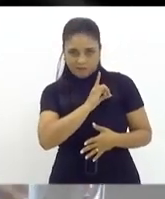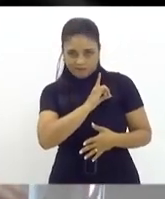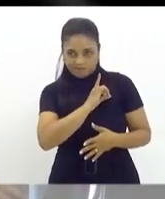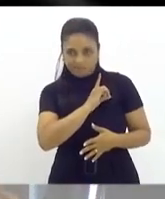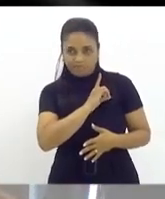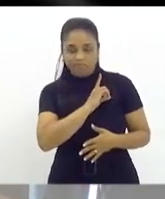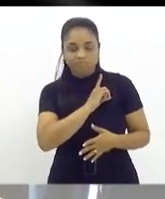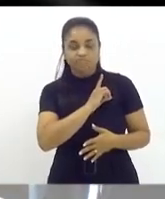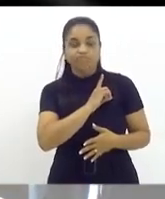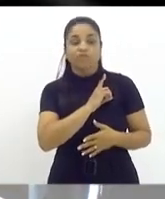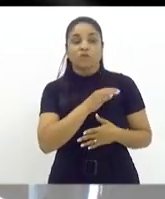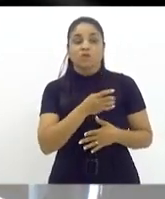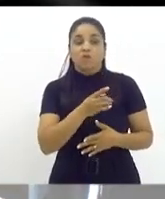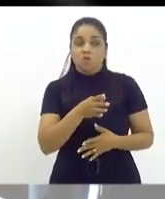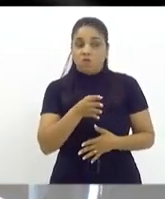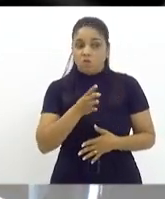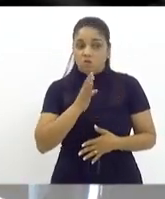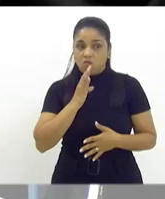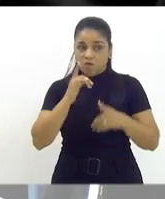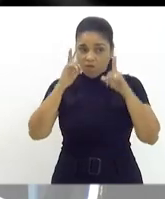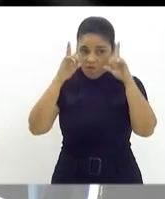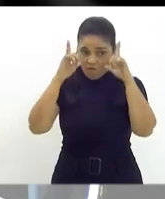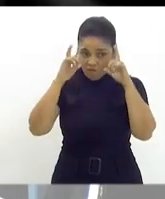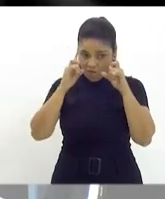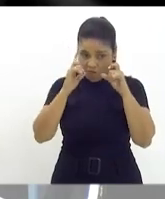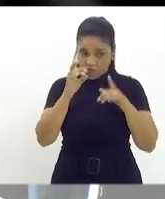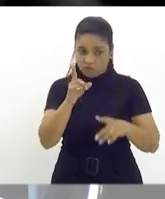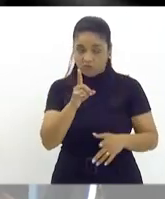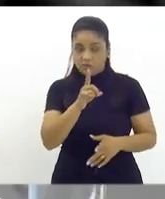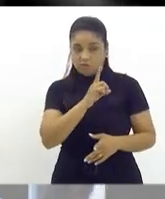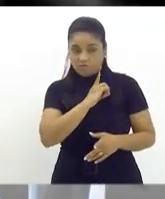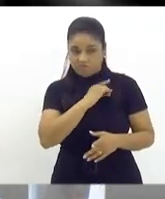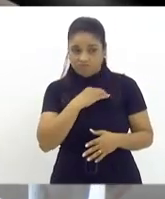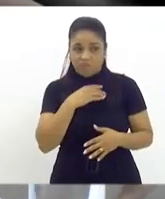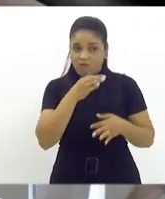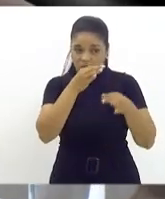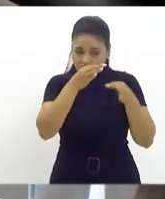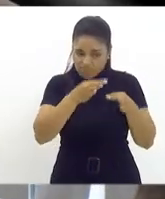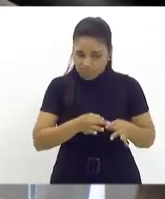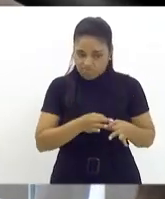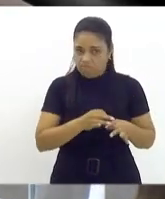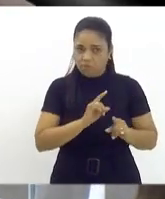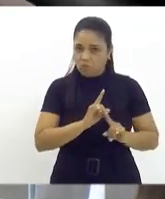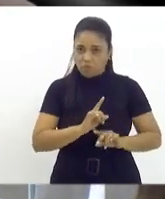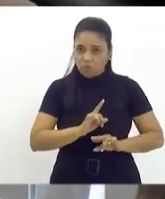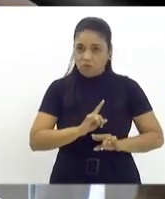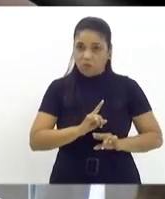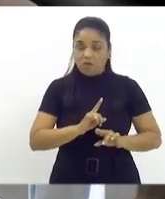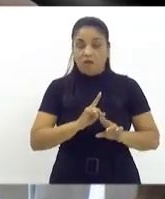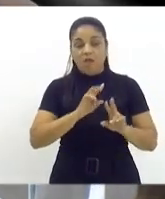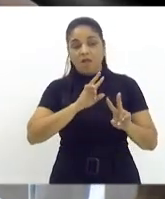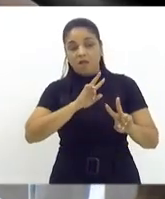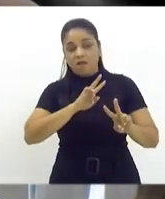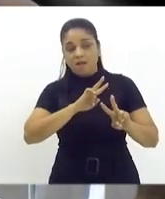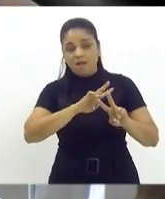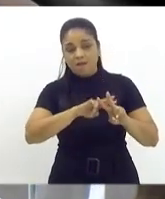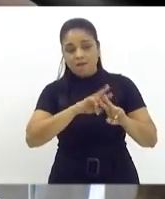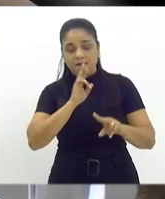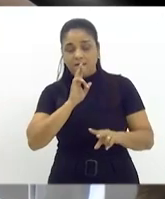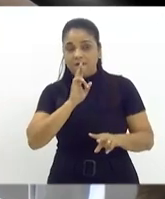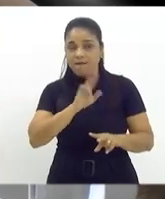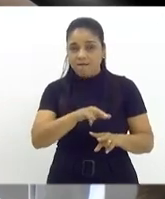reconhecimento na delegacia Não Foi confirmado em juízo e a sentença acabou sendo